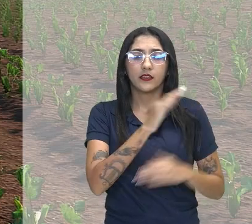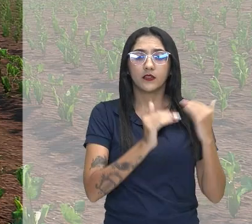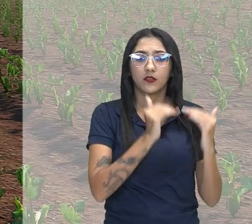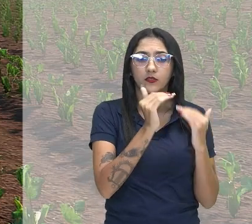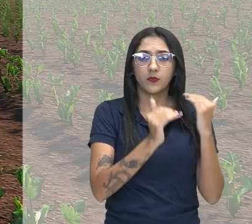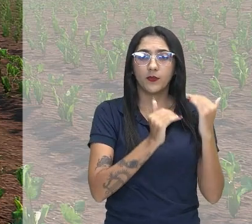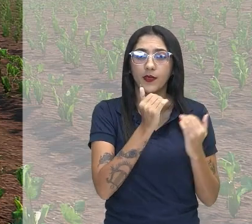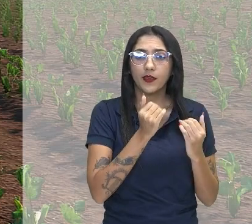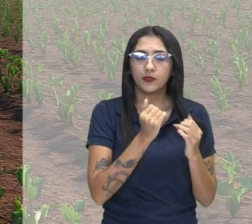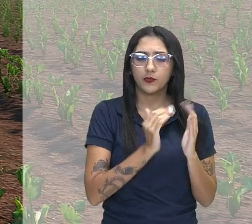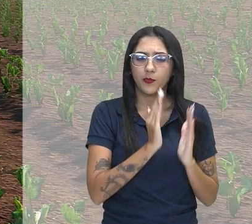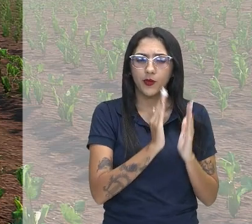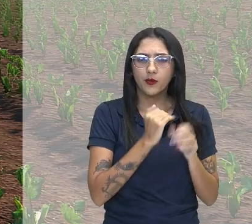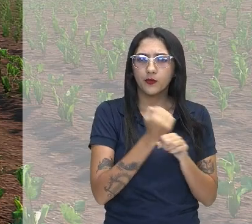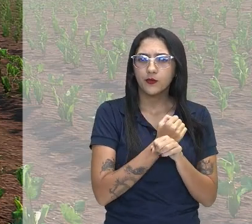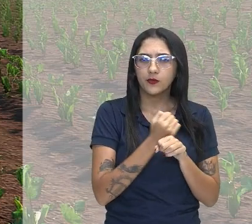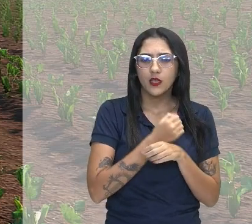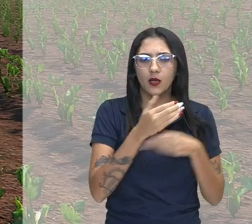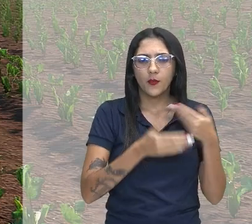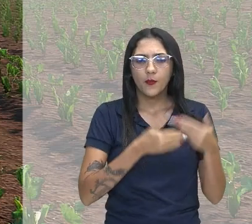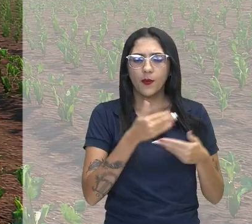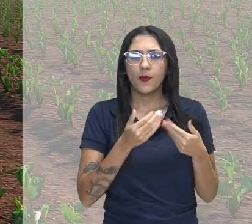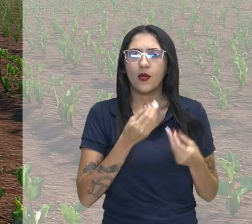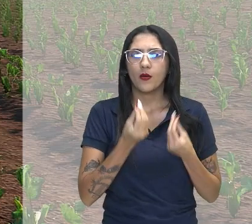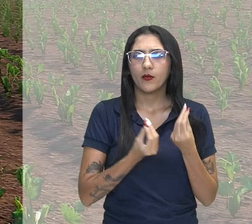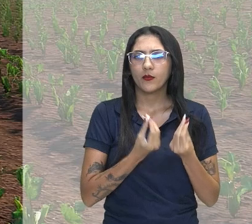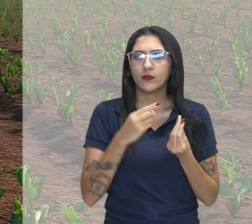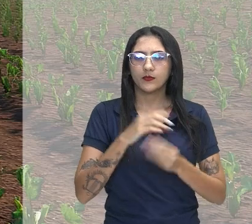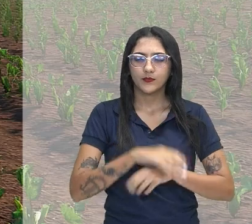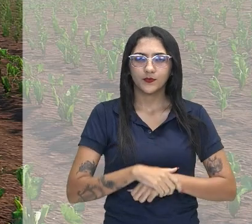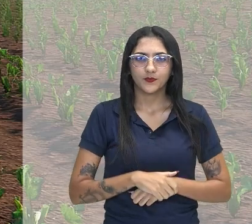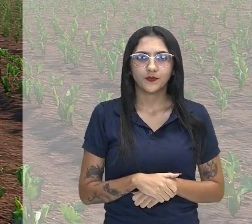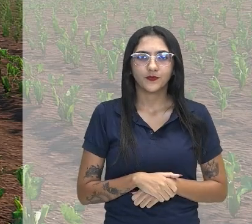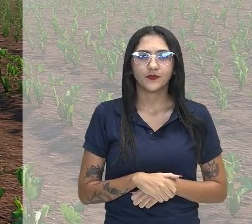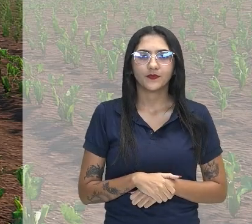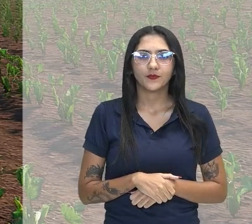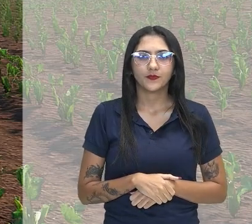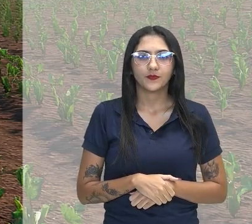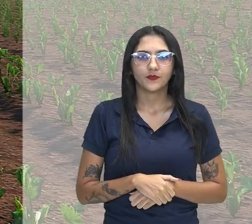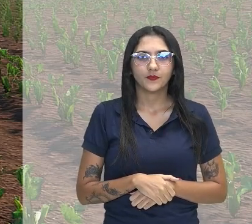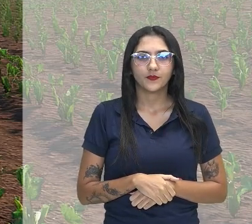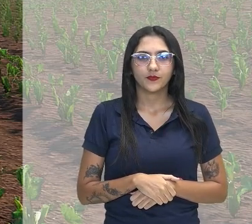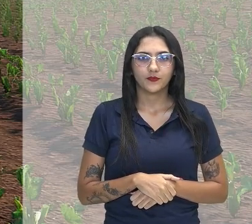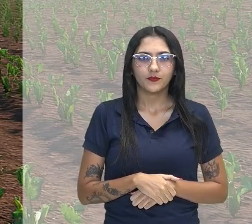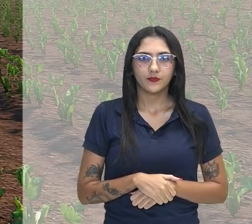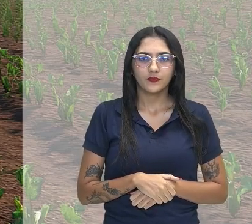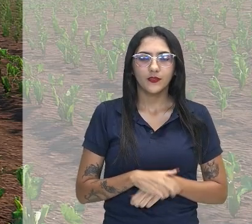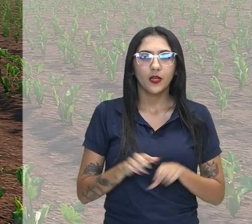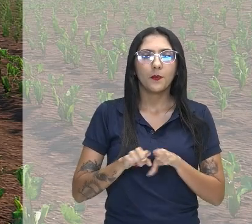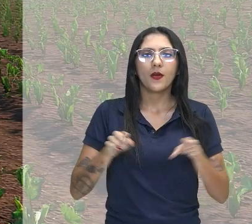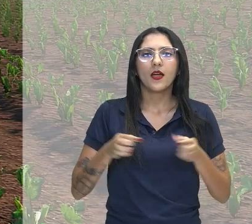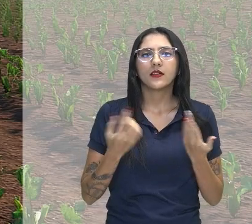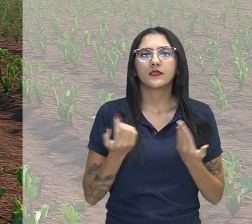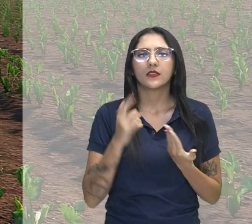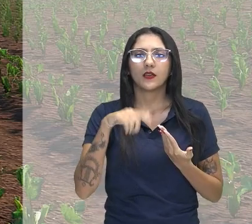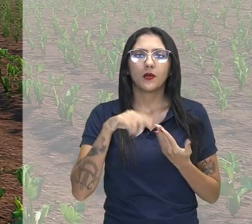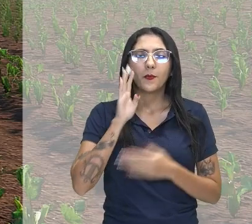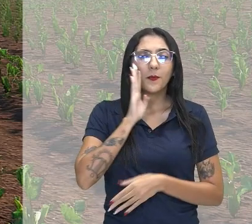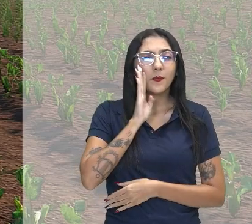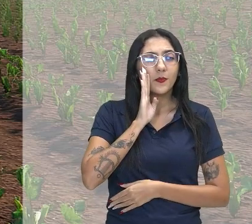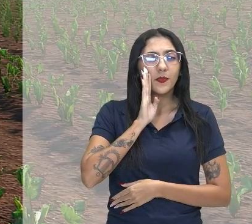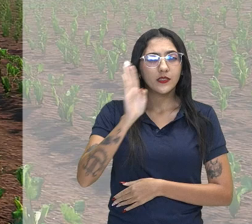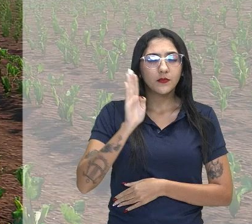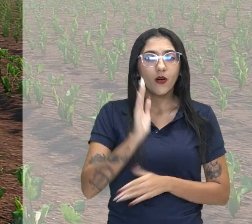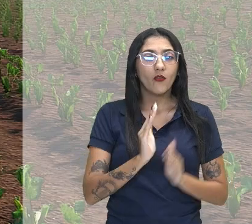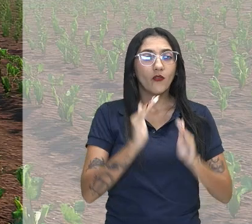passar dos anos, através desses sistemas agrícolas, tá bom, gente? Mas um dos principais fatores que nós iremos estudar